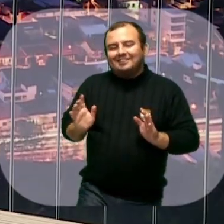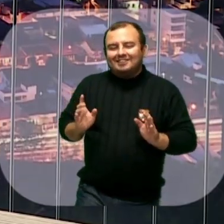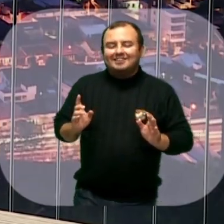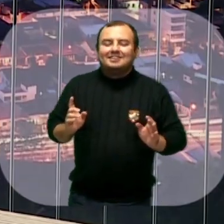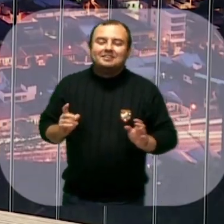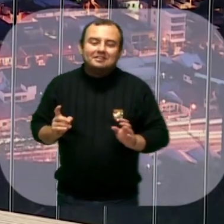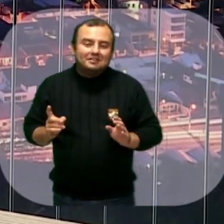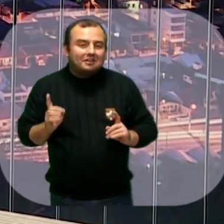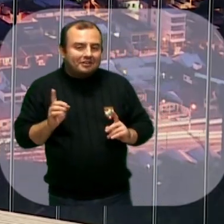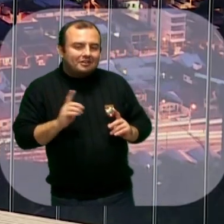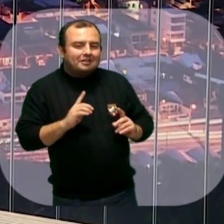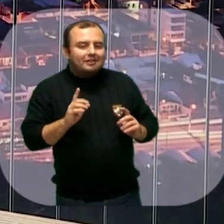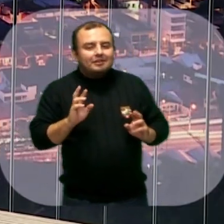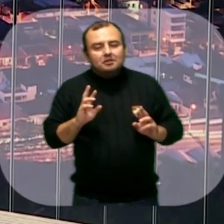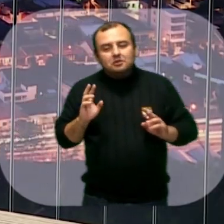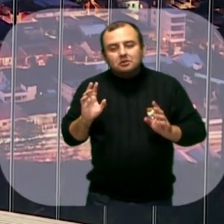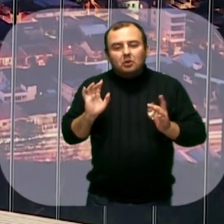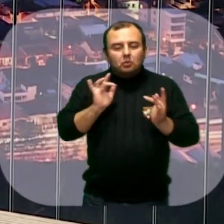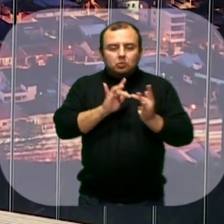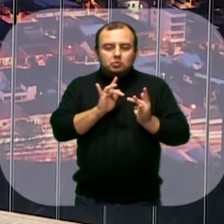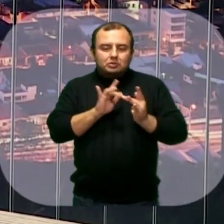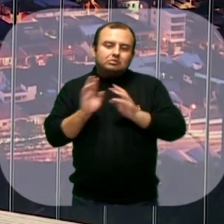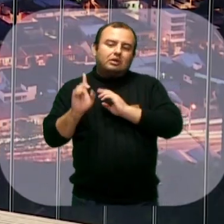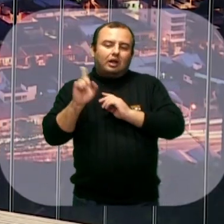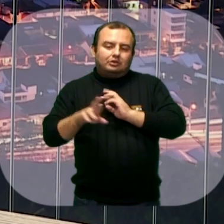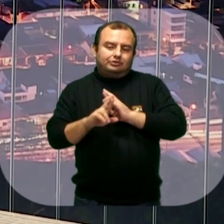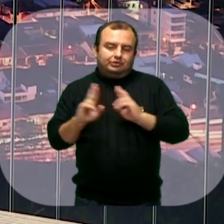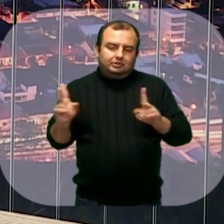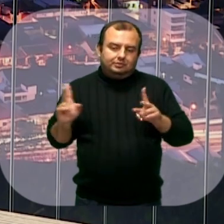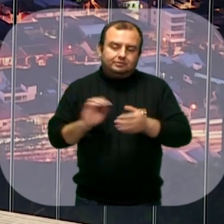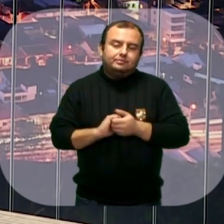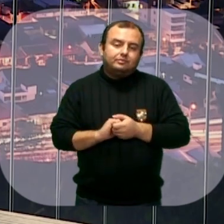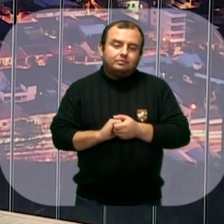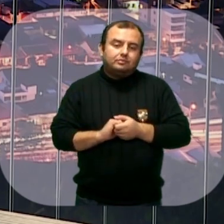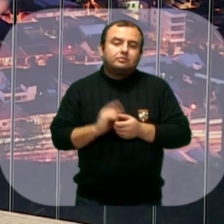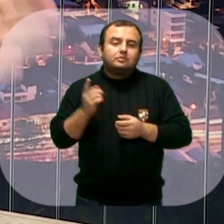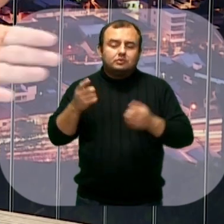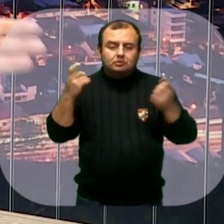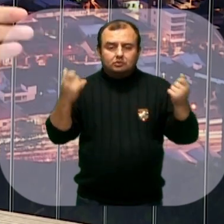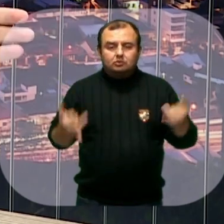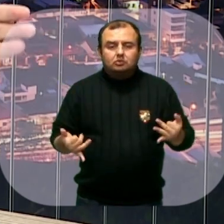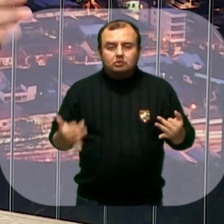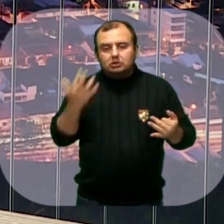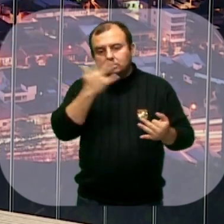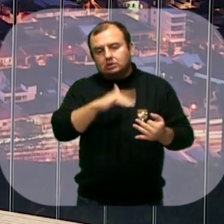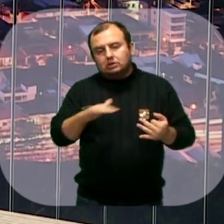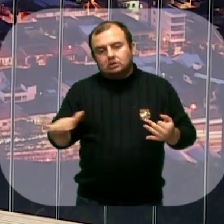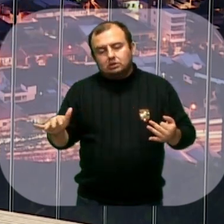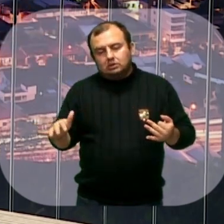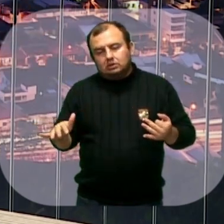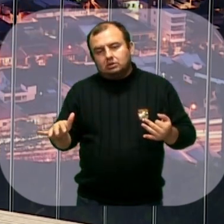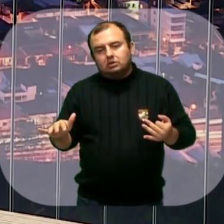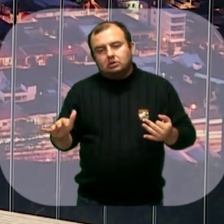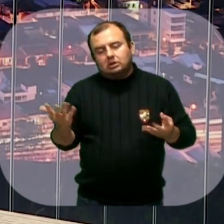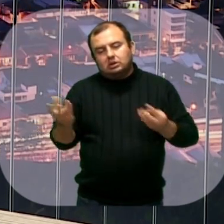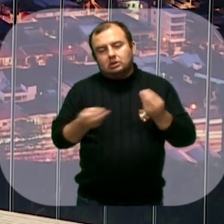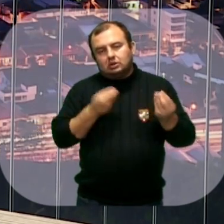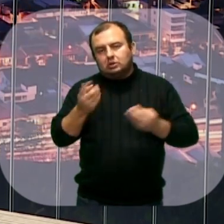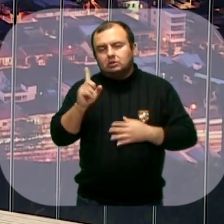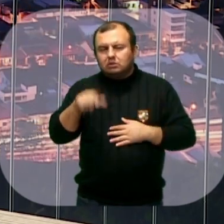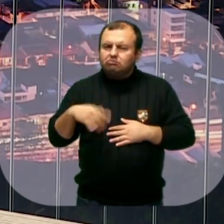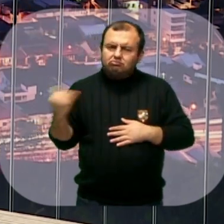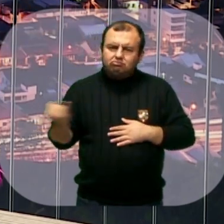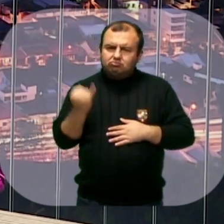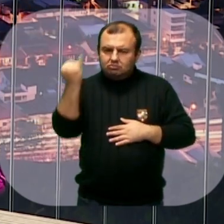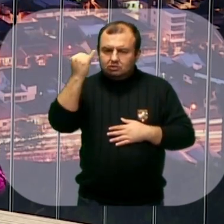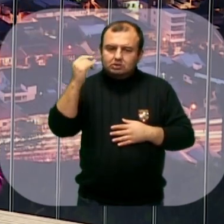porque o contato é diferente. Exatamente. E aí a gente falava assim da criança pequena, né? Como é importante